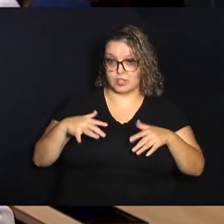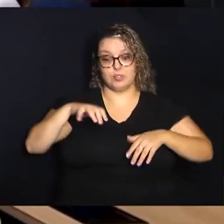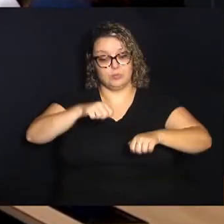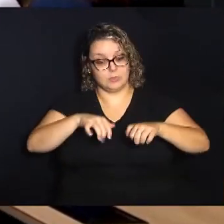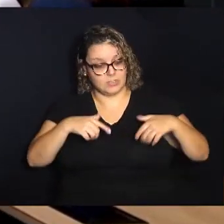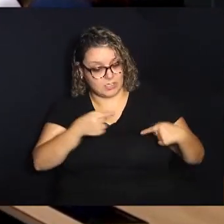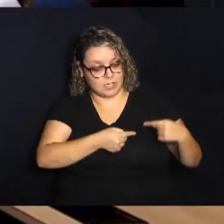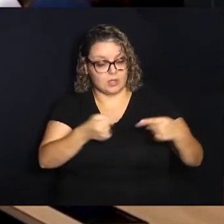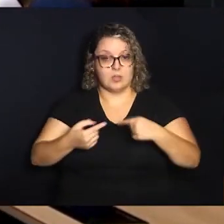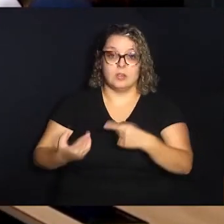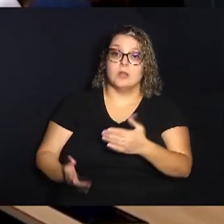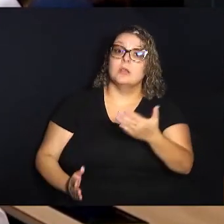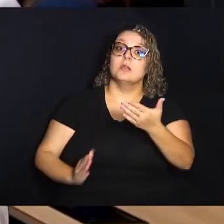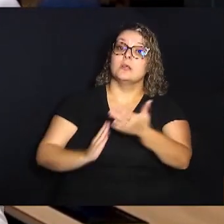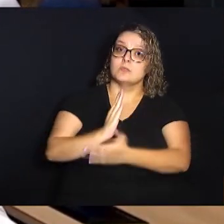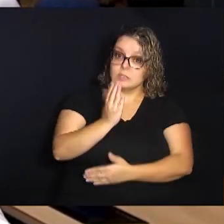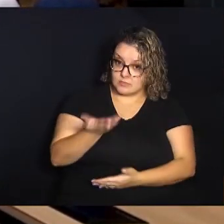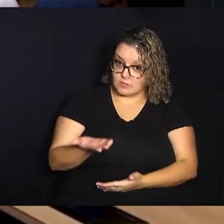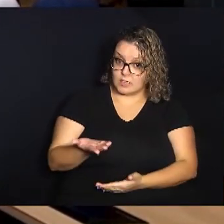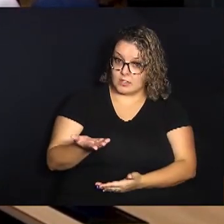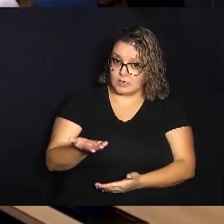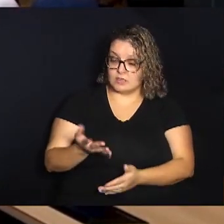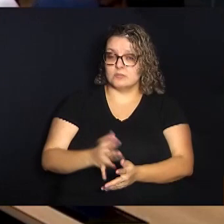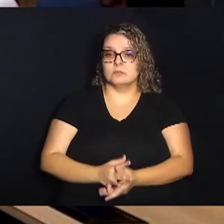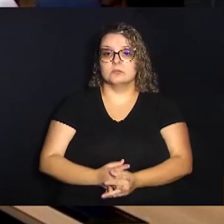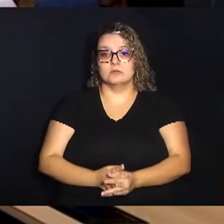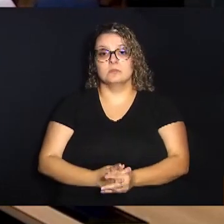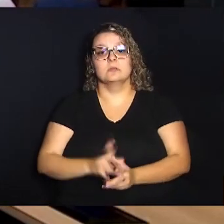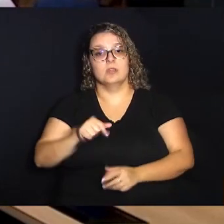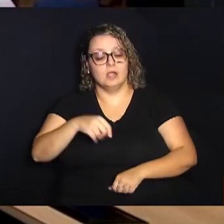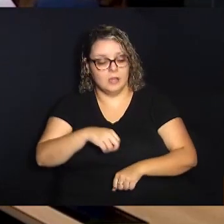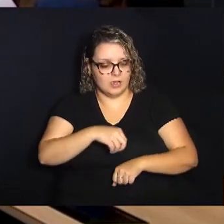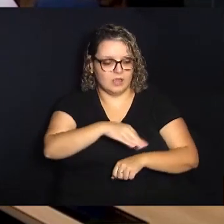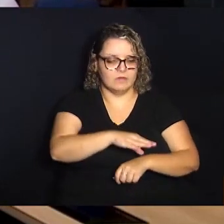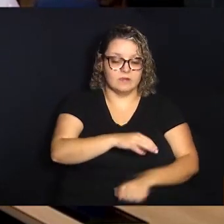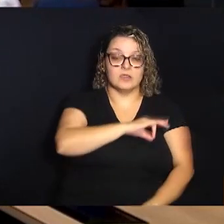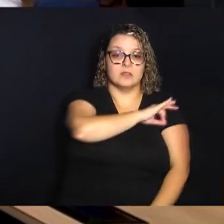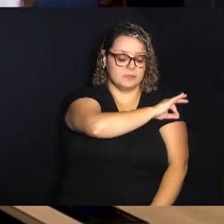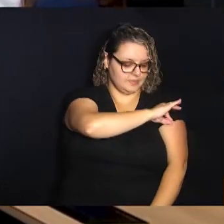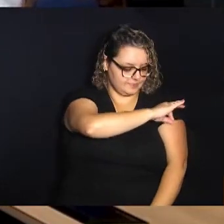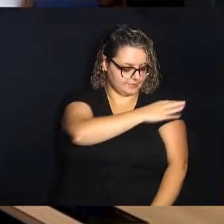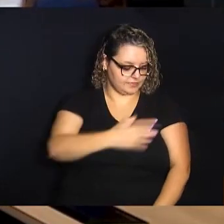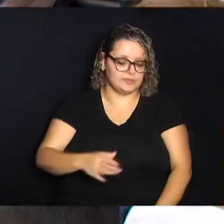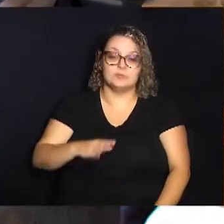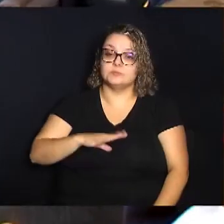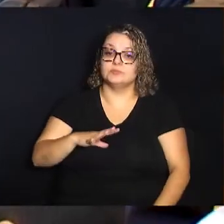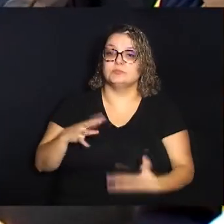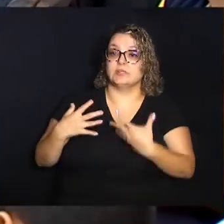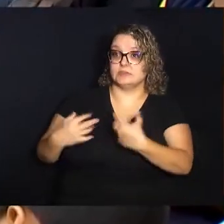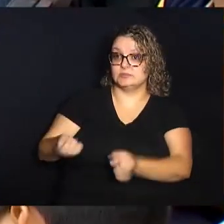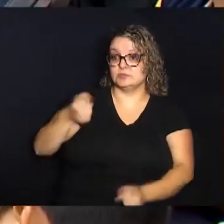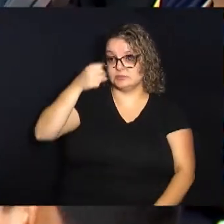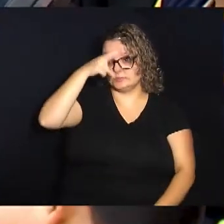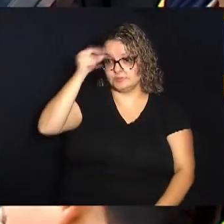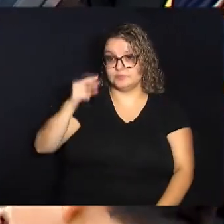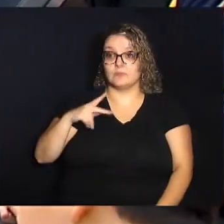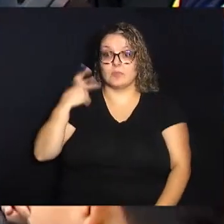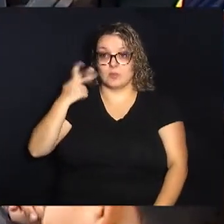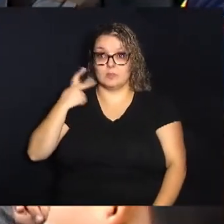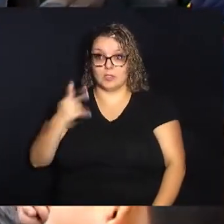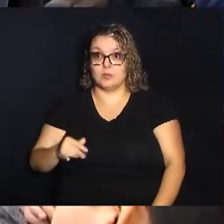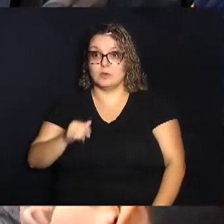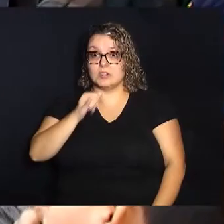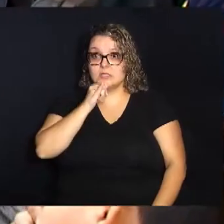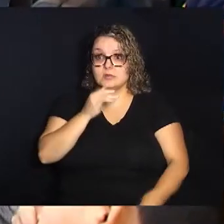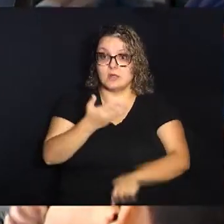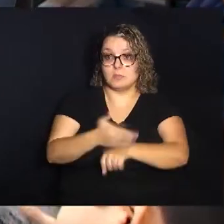discutir, aprovar. Isso é encaminhado à Prefeitura Municipal para a sanção do prefeito. Para o vereador, o exemplo